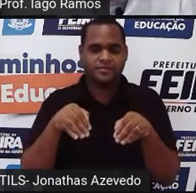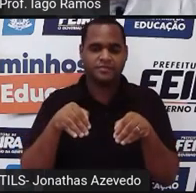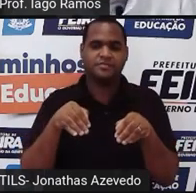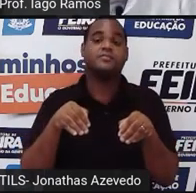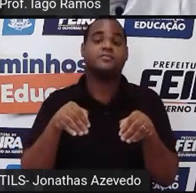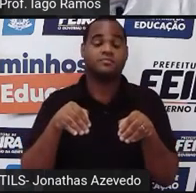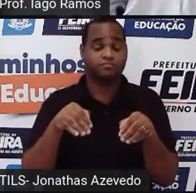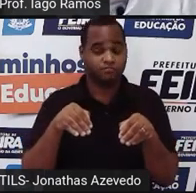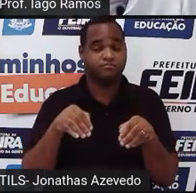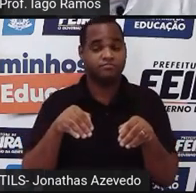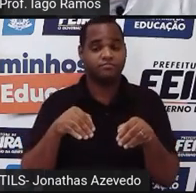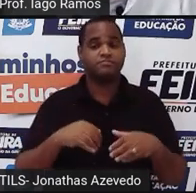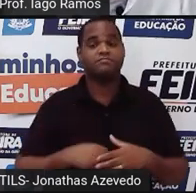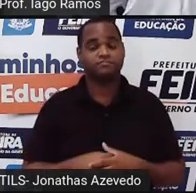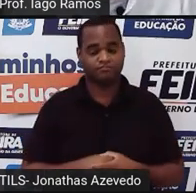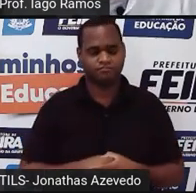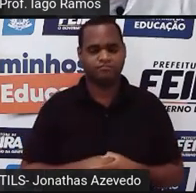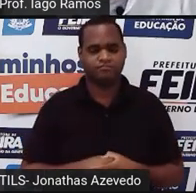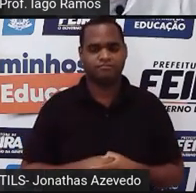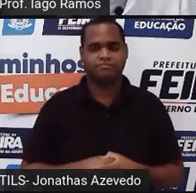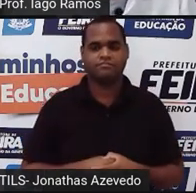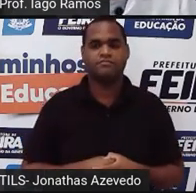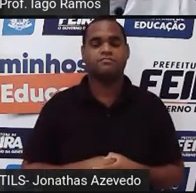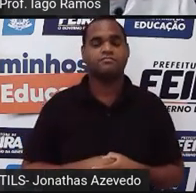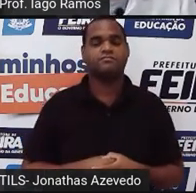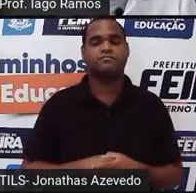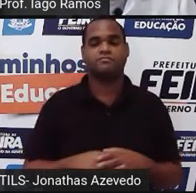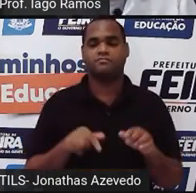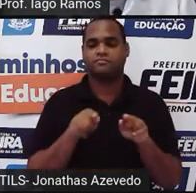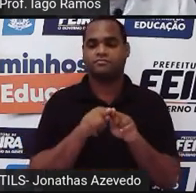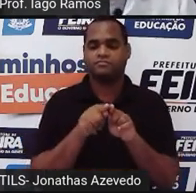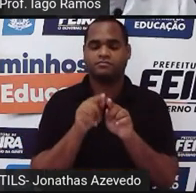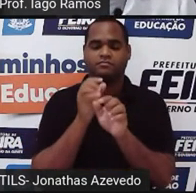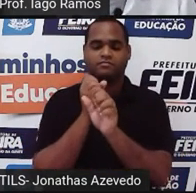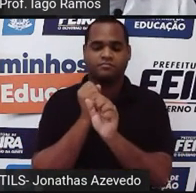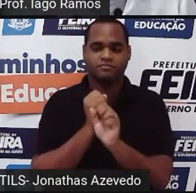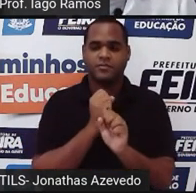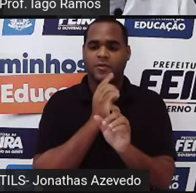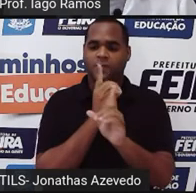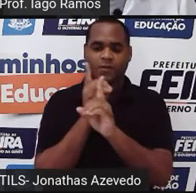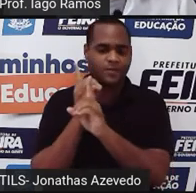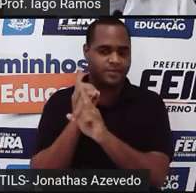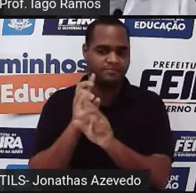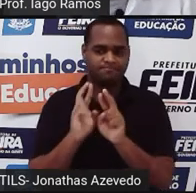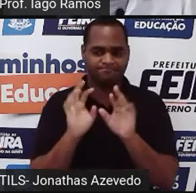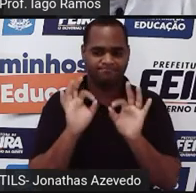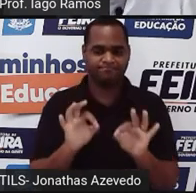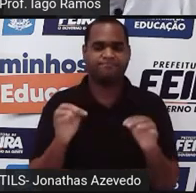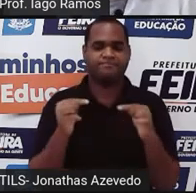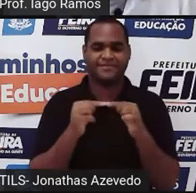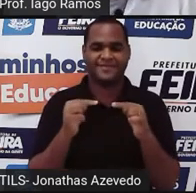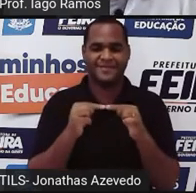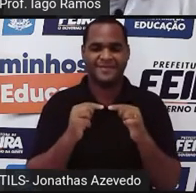gente é faz né o cálculo encontra o resultado bom